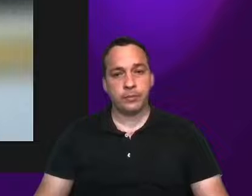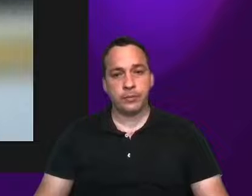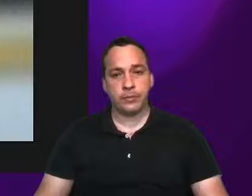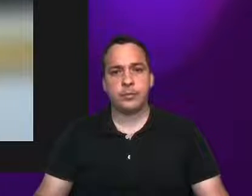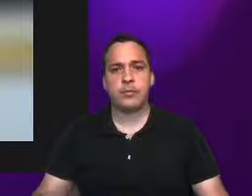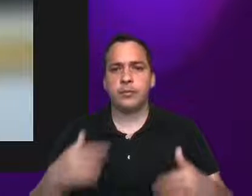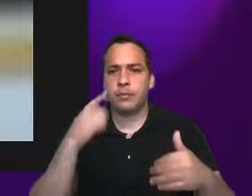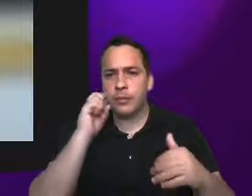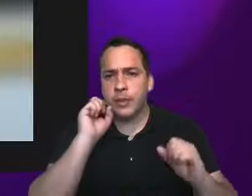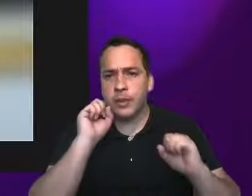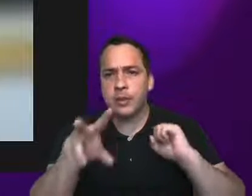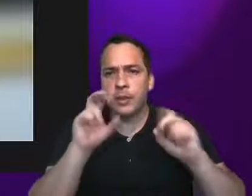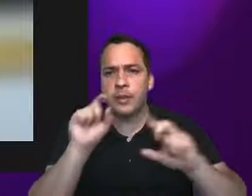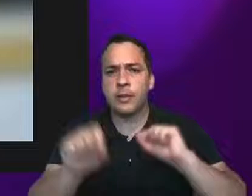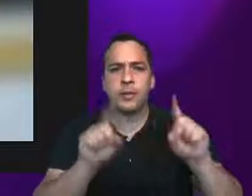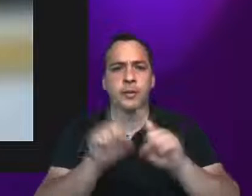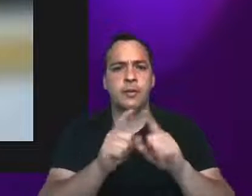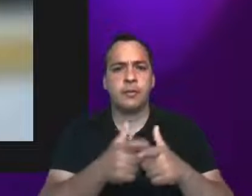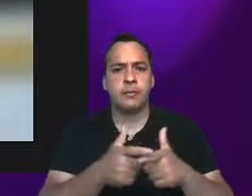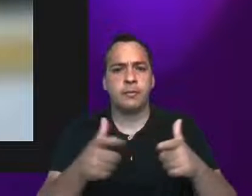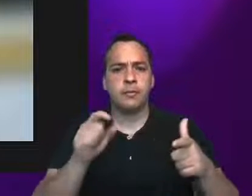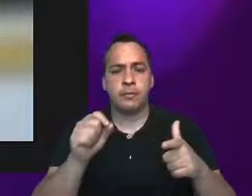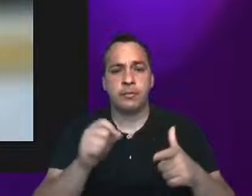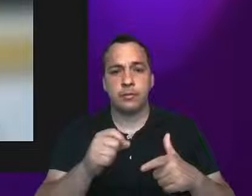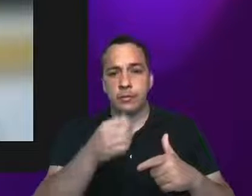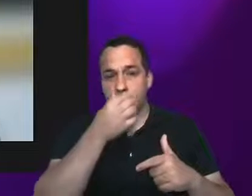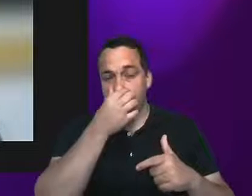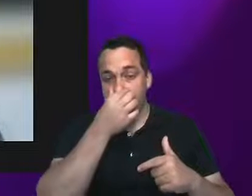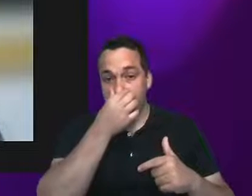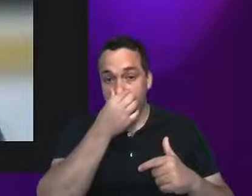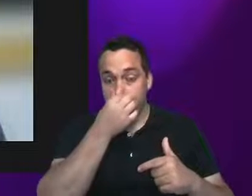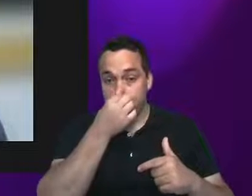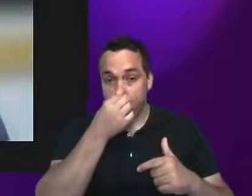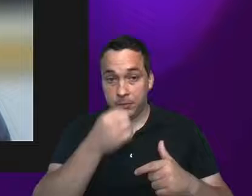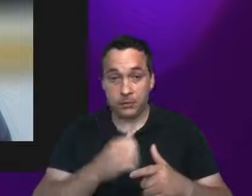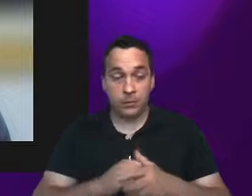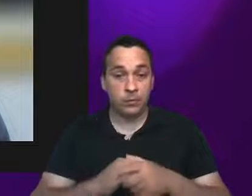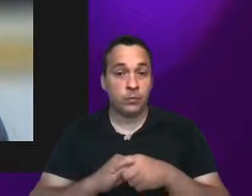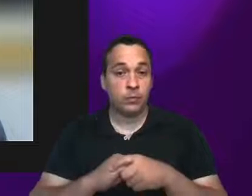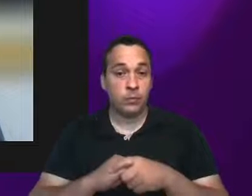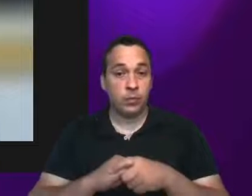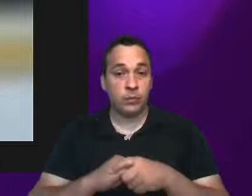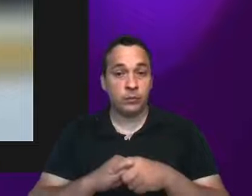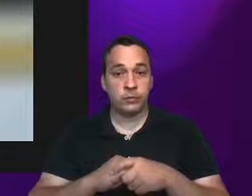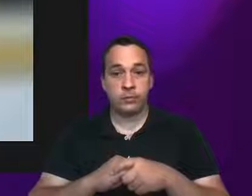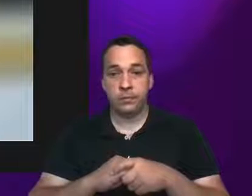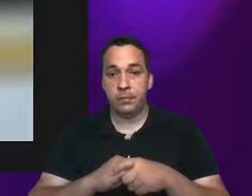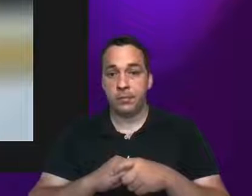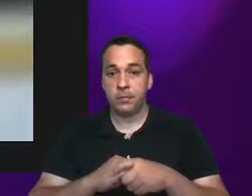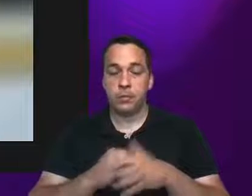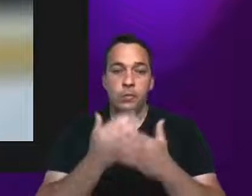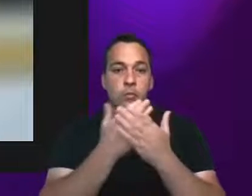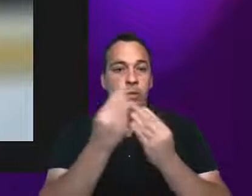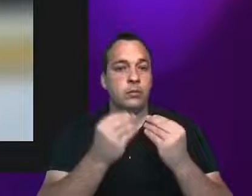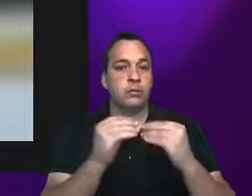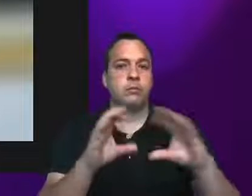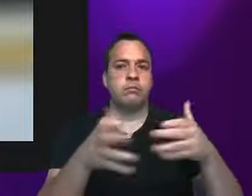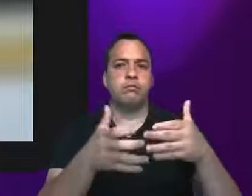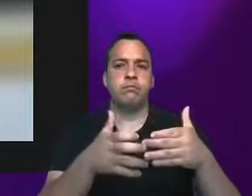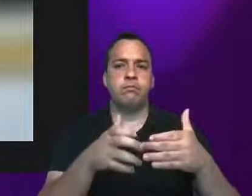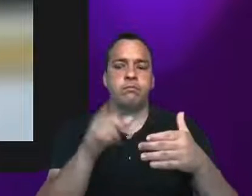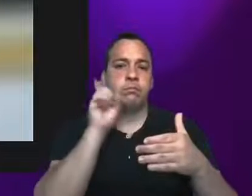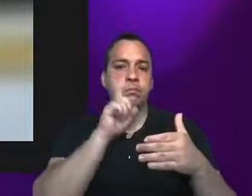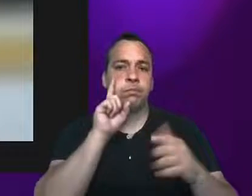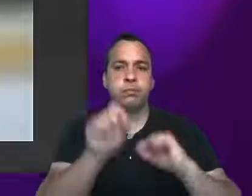uso de DAPA e dos SGLT2, e agora acabou de ser publicado no Congresso Americano que mesmo os